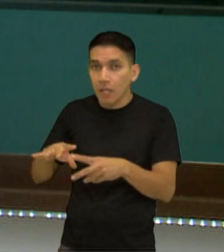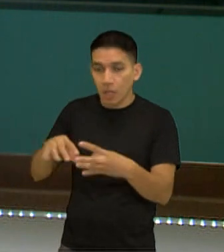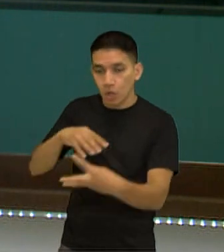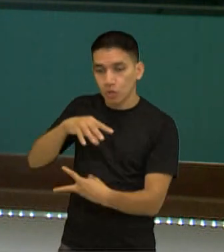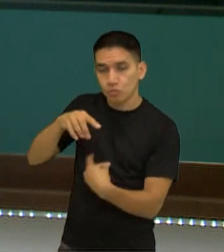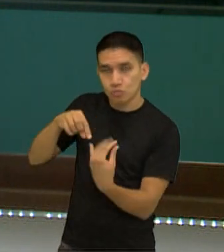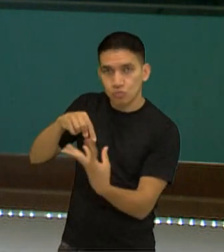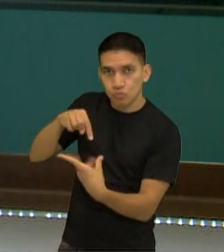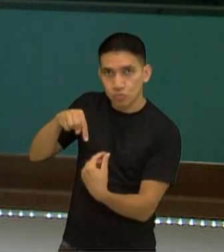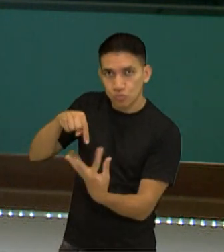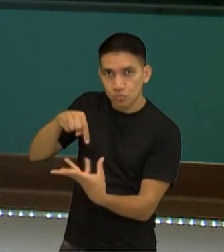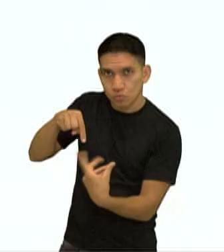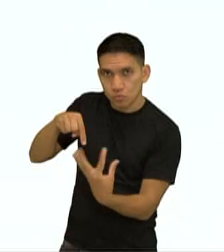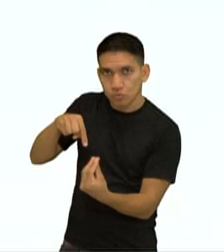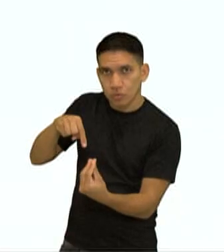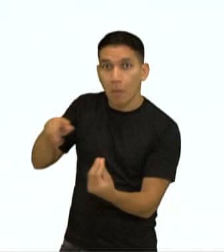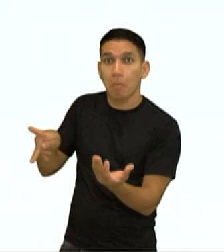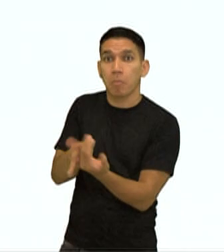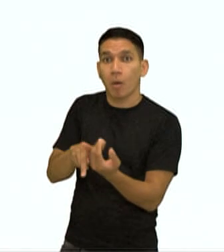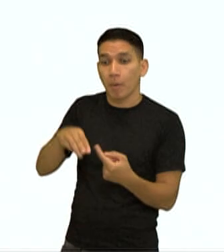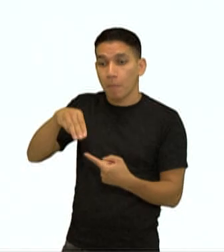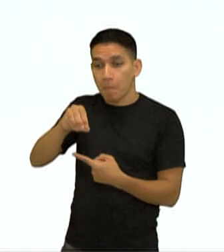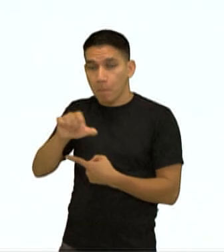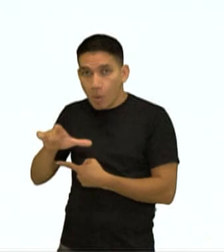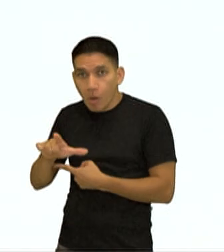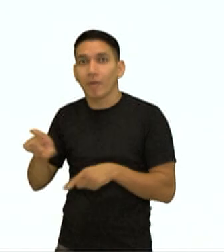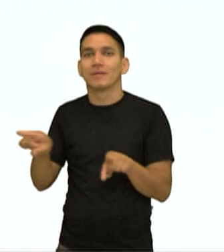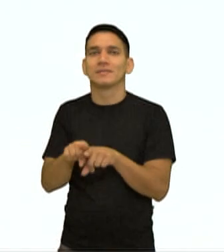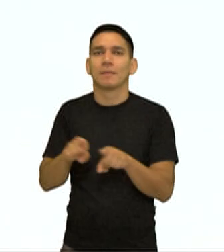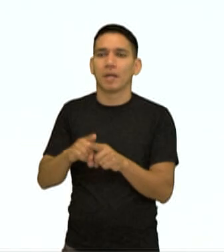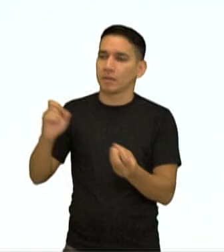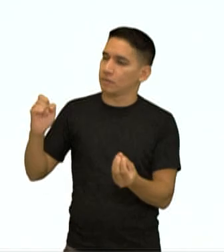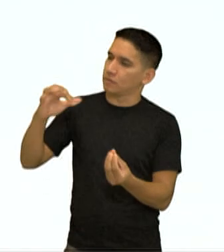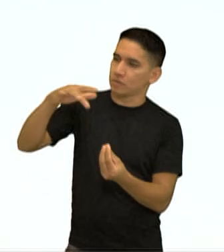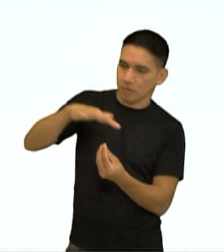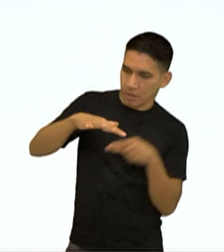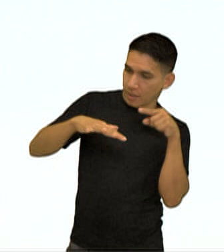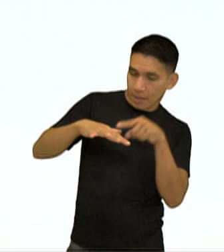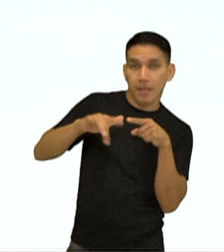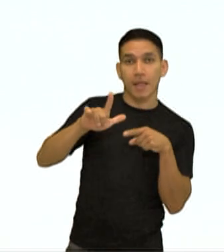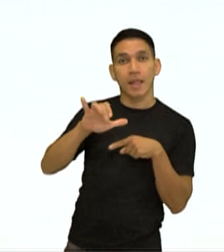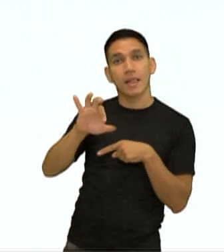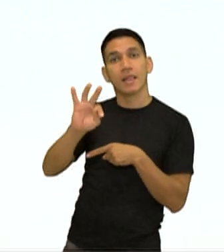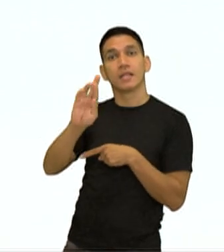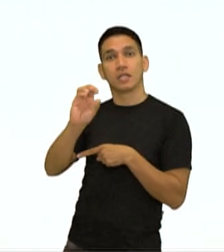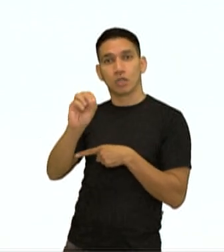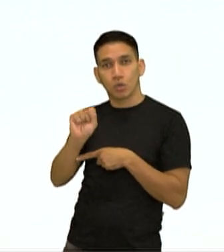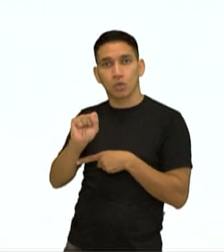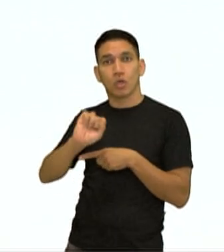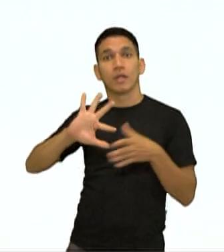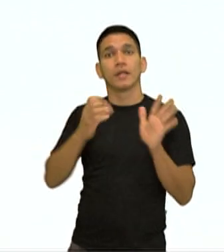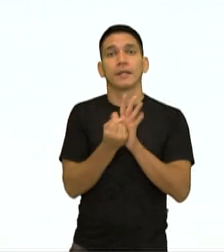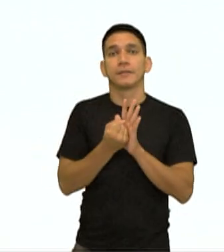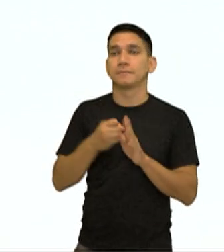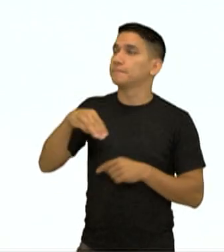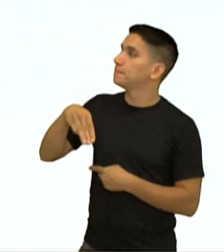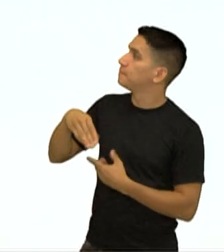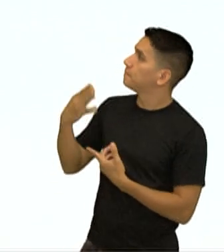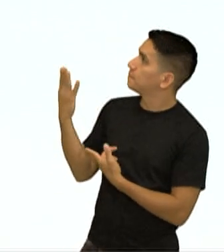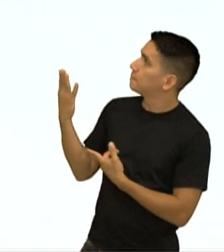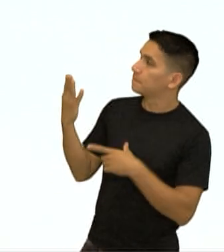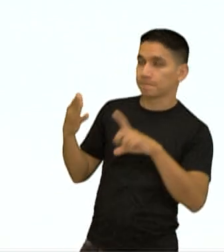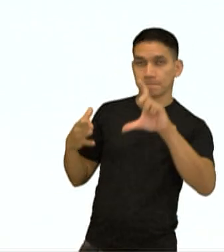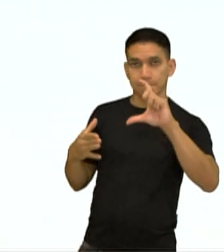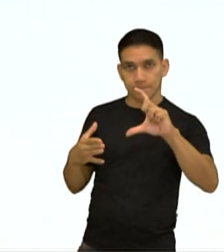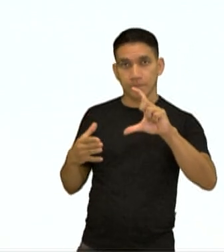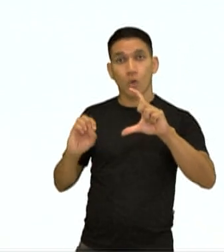soluto, expressa em mols, e o volume da solução expressa em litros. Como símbolo, a gente usa o M maiúsculo ou